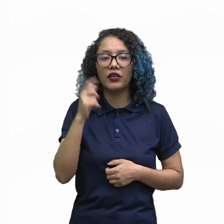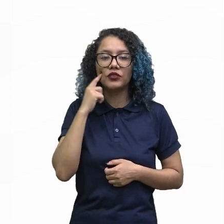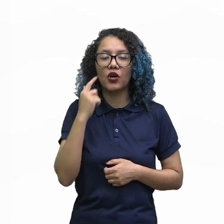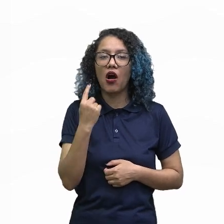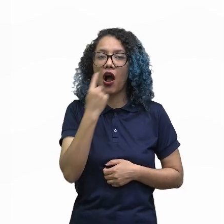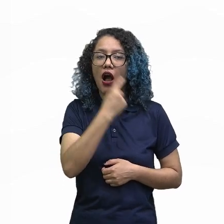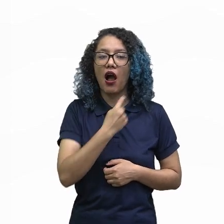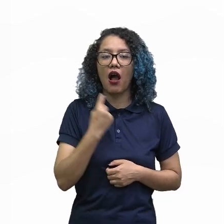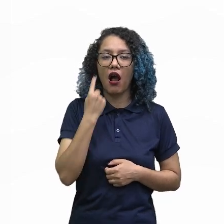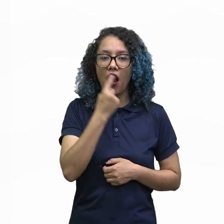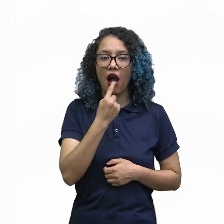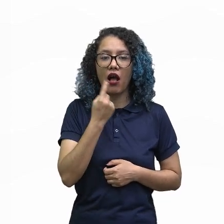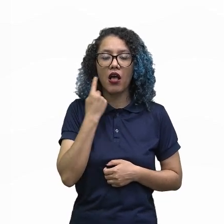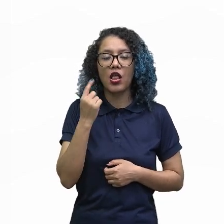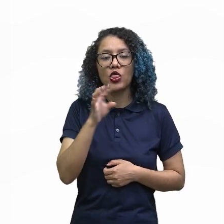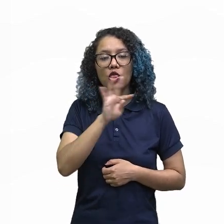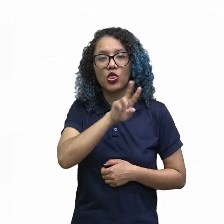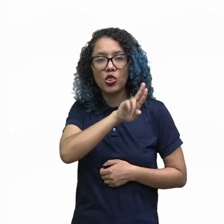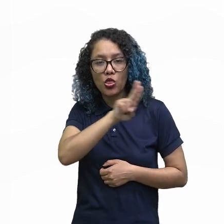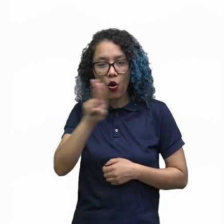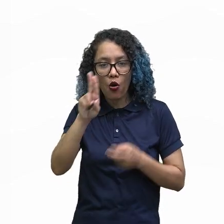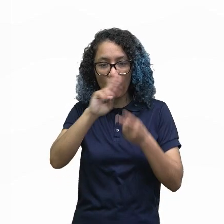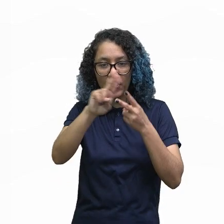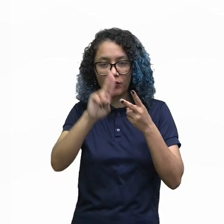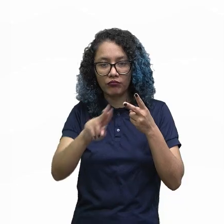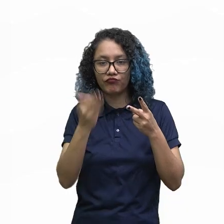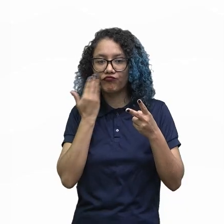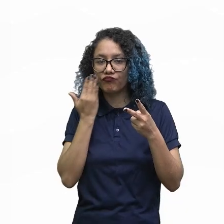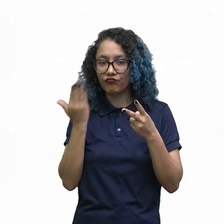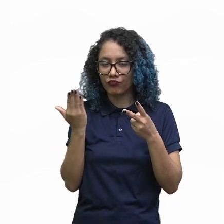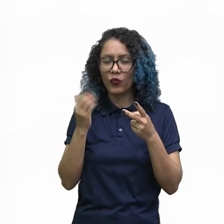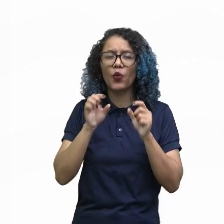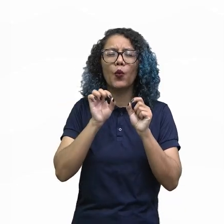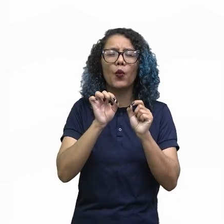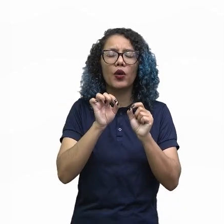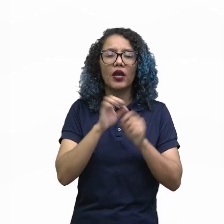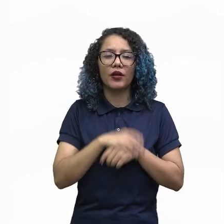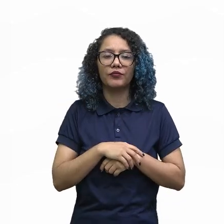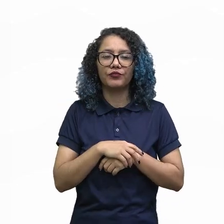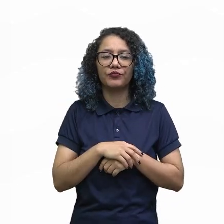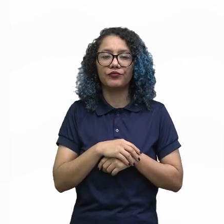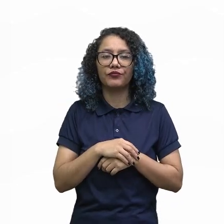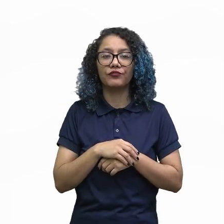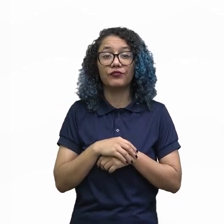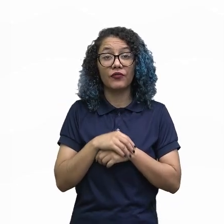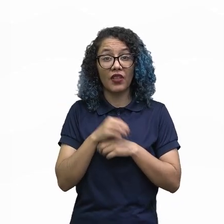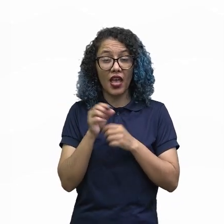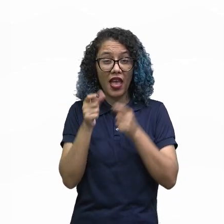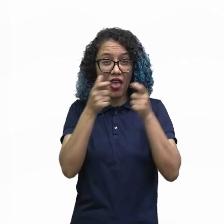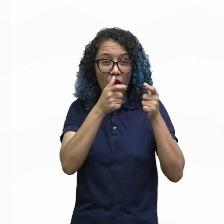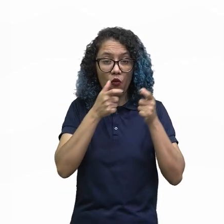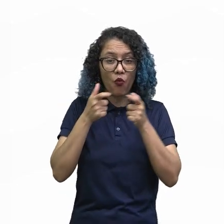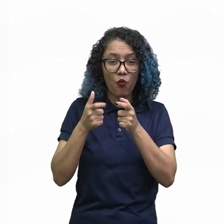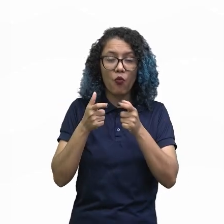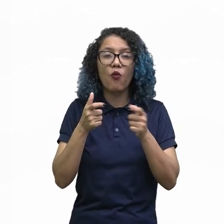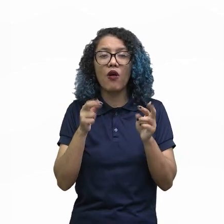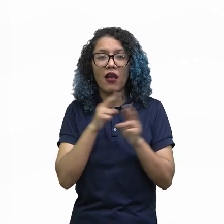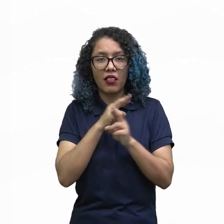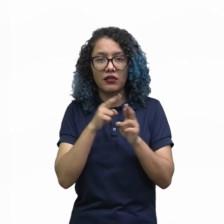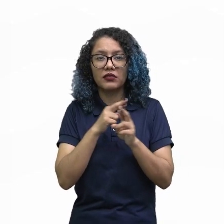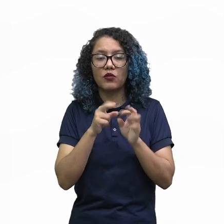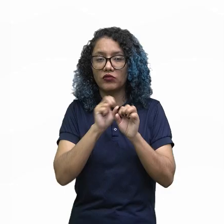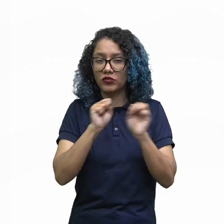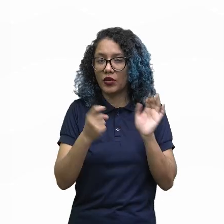o nome tonsilas e adenoides, né? Então, são estruturas ali que estão relacionadas com o sistema